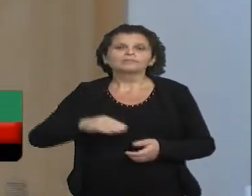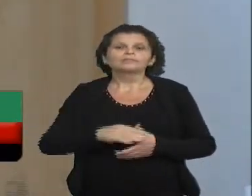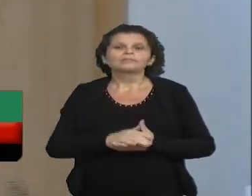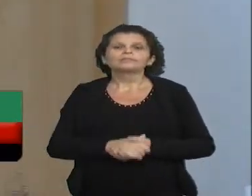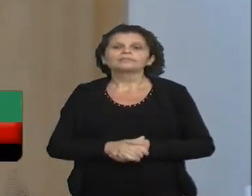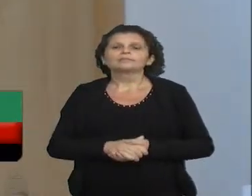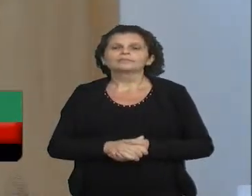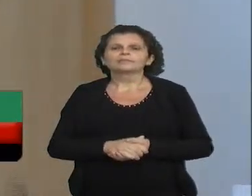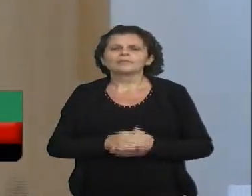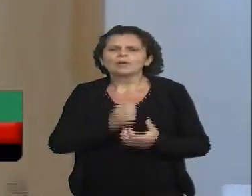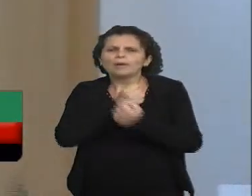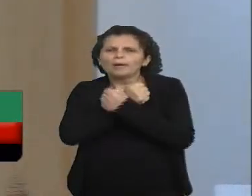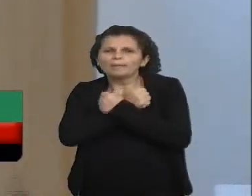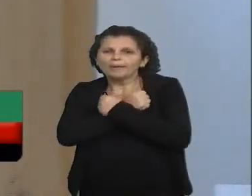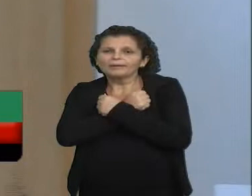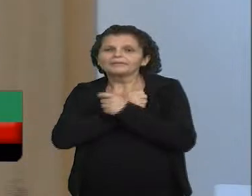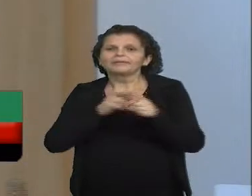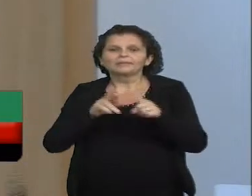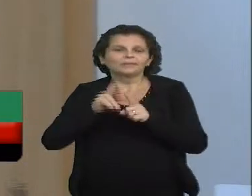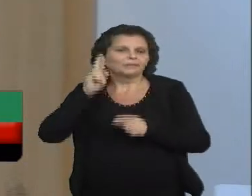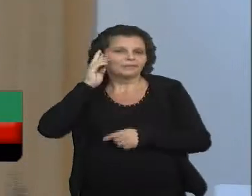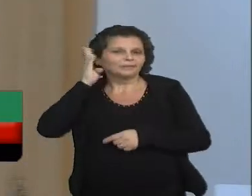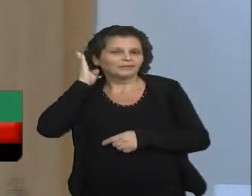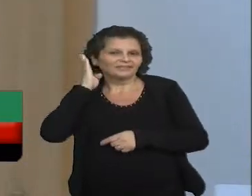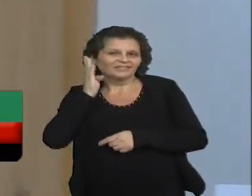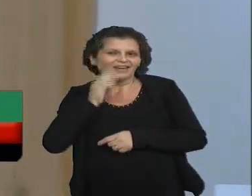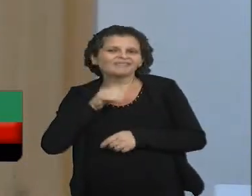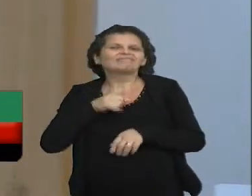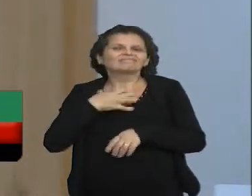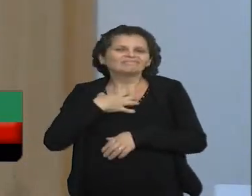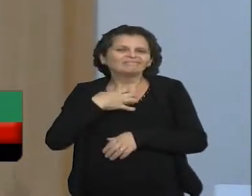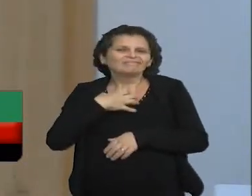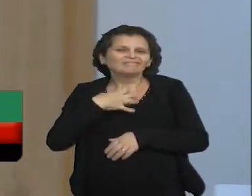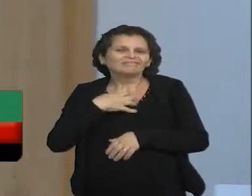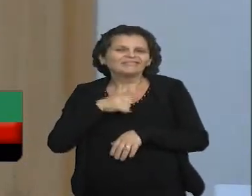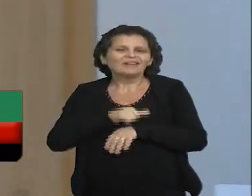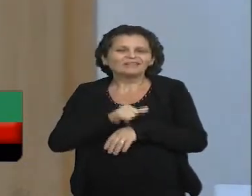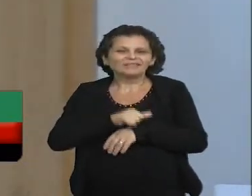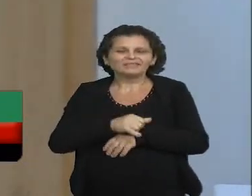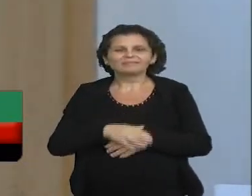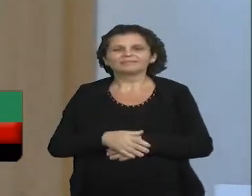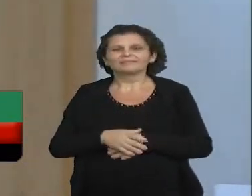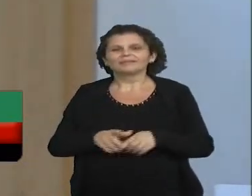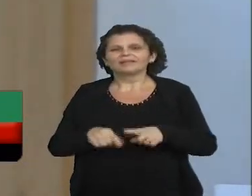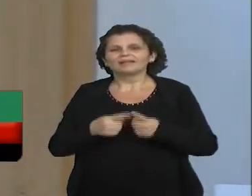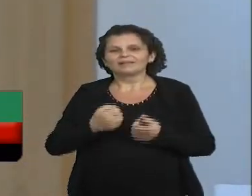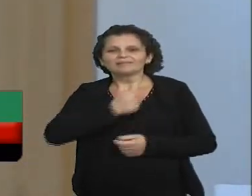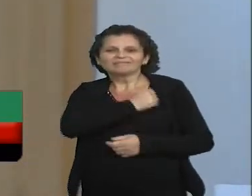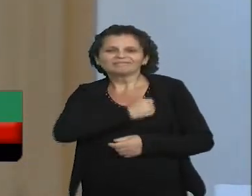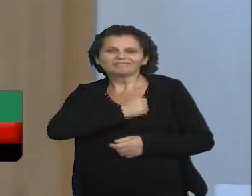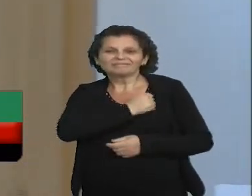mandar um abraço para o nosso presidente Ribamar, dizer que ele faz bastante falta aqui, mas que...